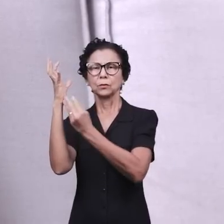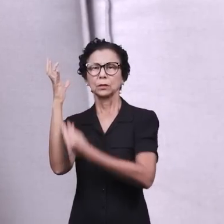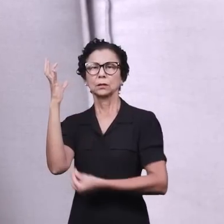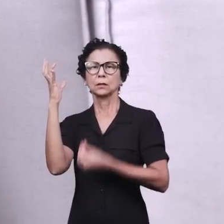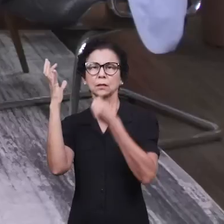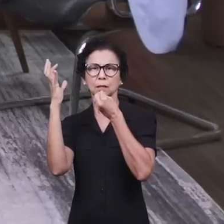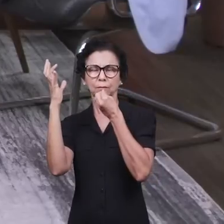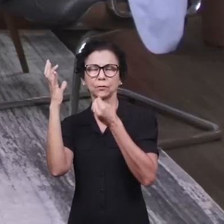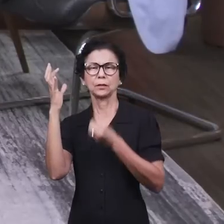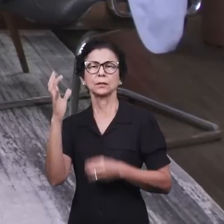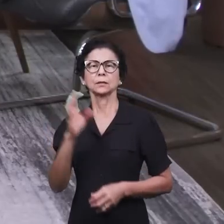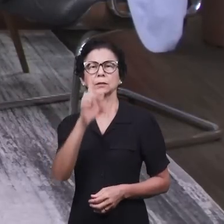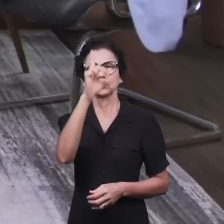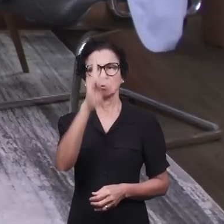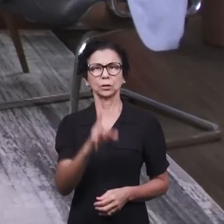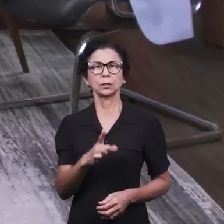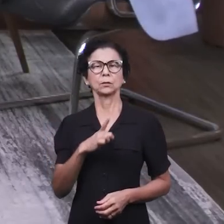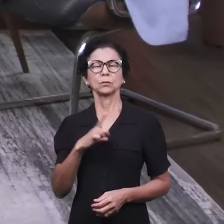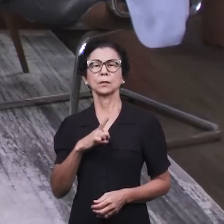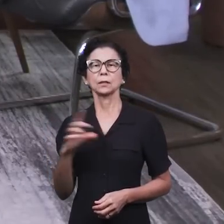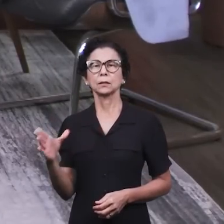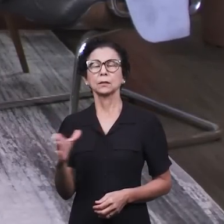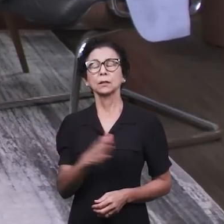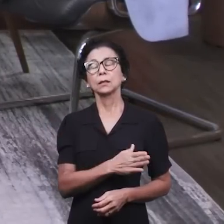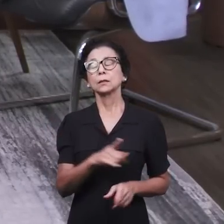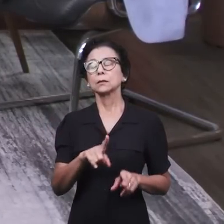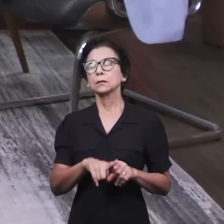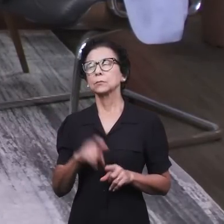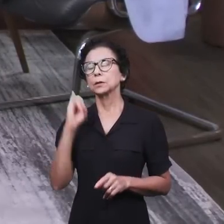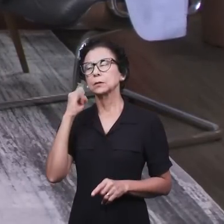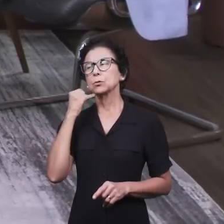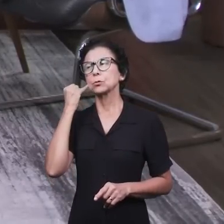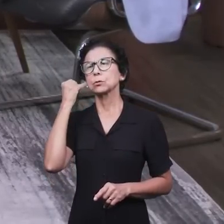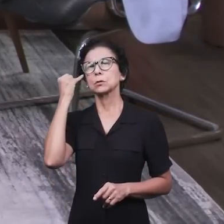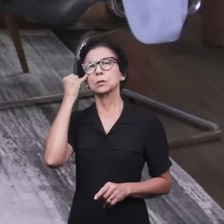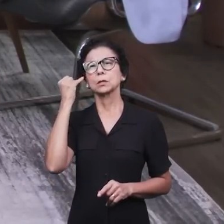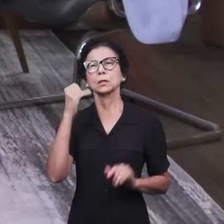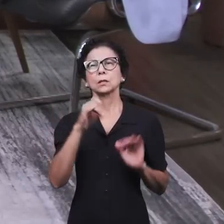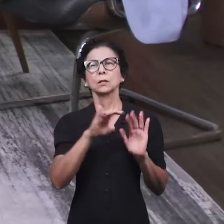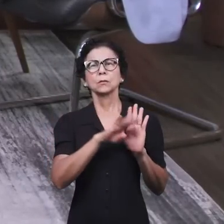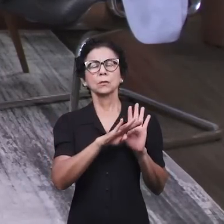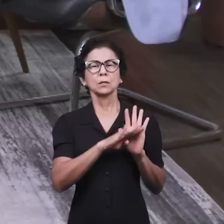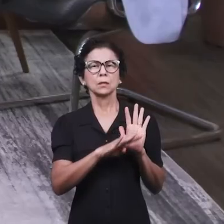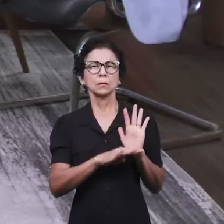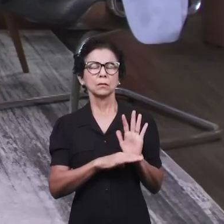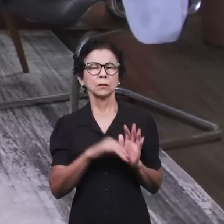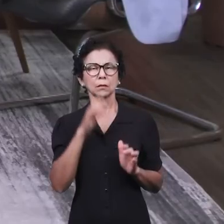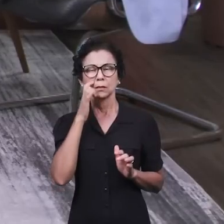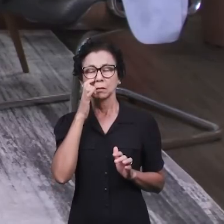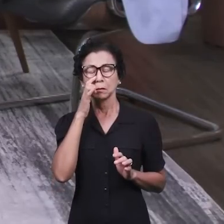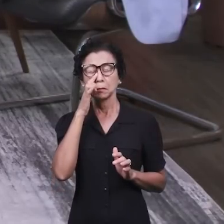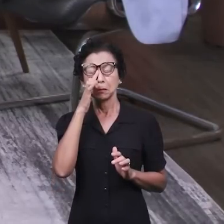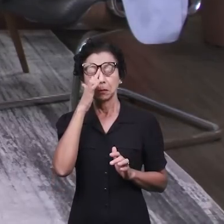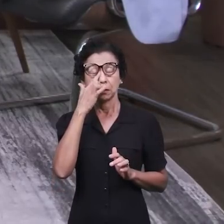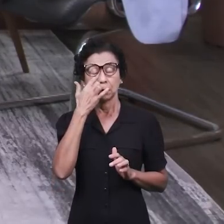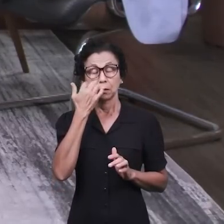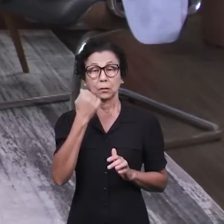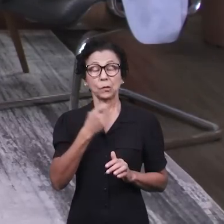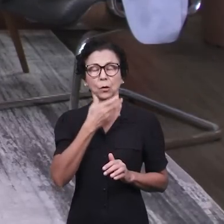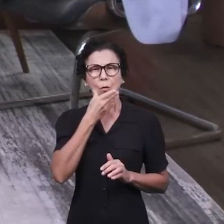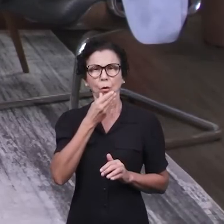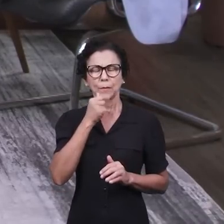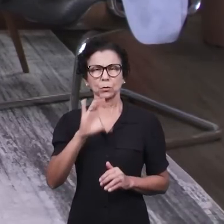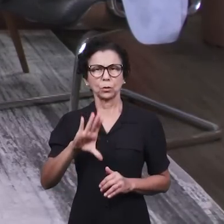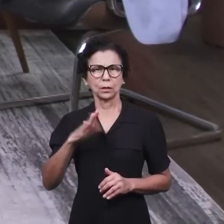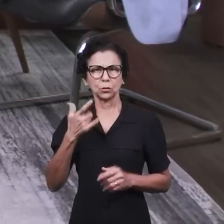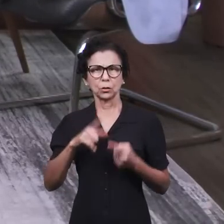menção também, o Josias, é que nós estamos falando numa sequência histórica de homens que deram suas vidas em